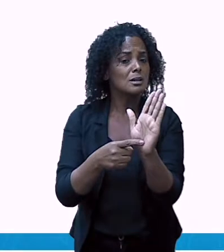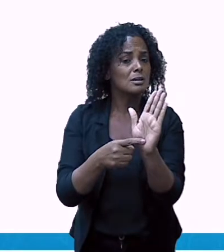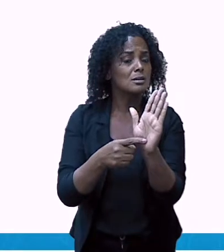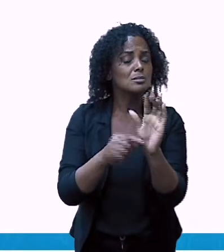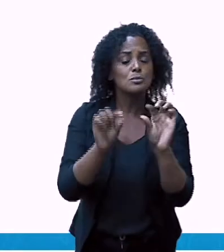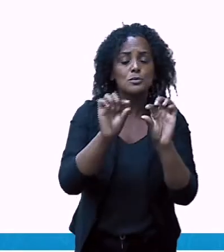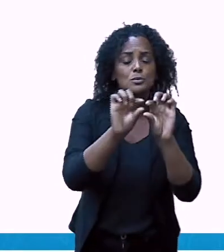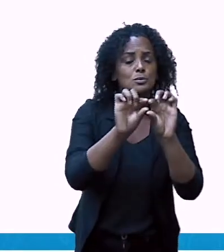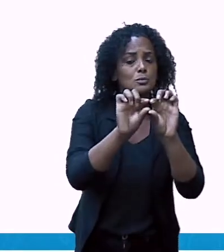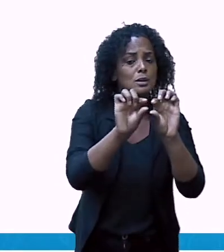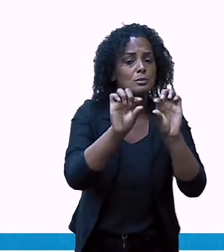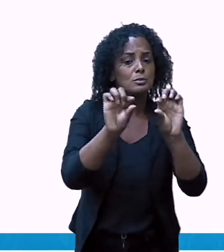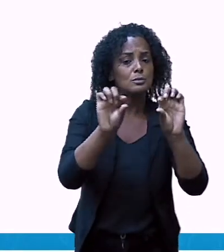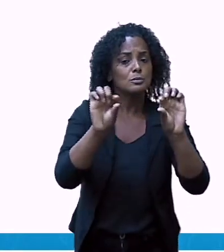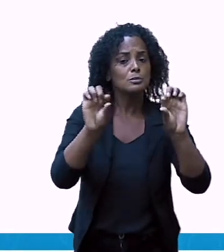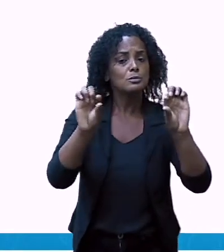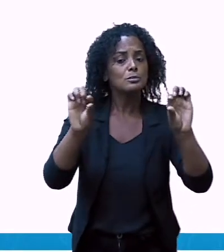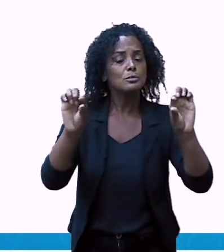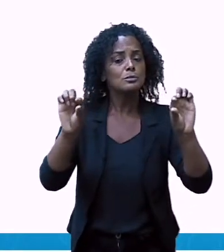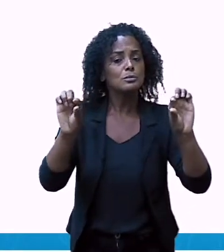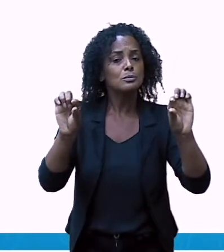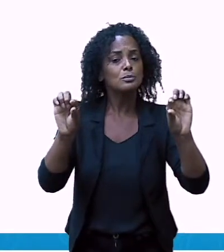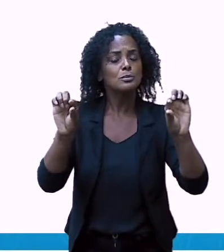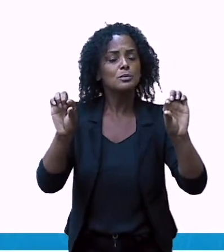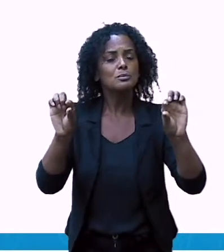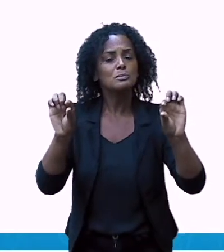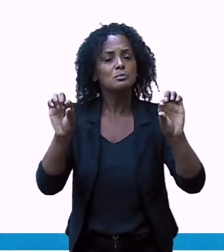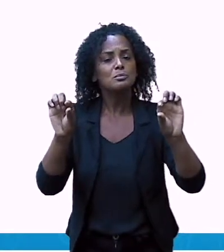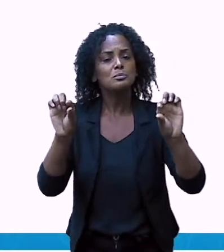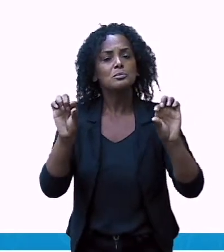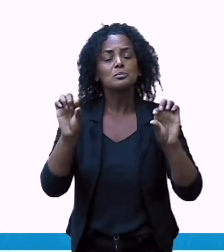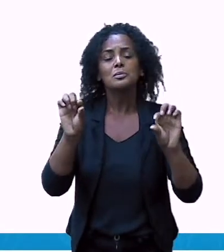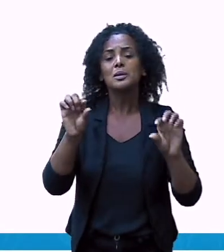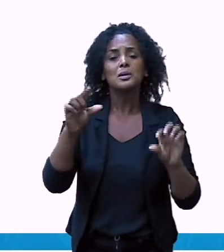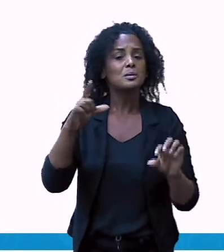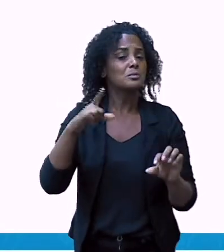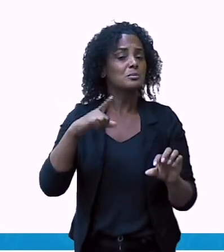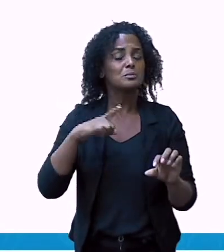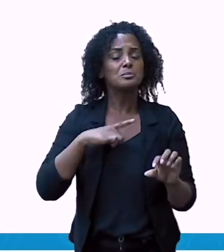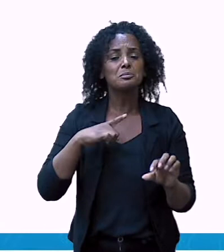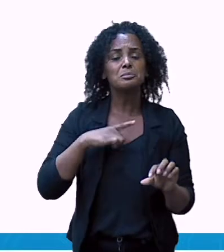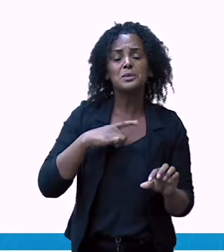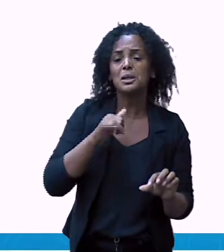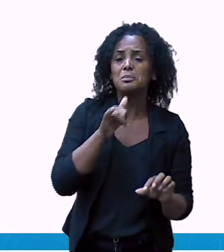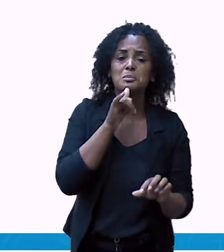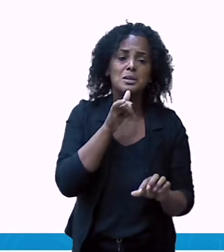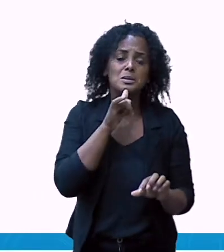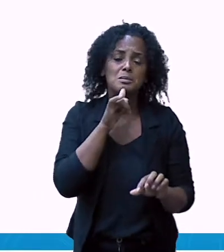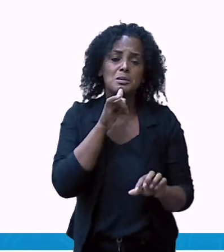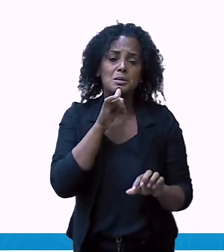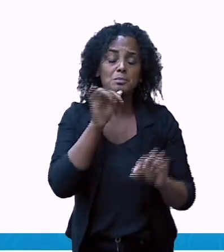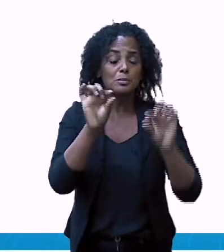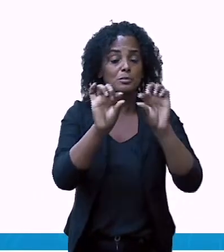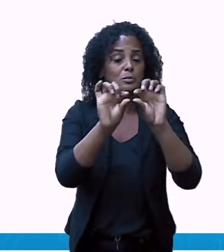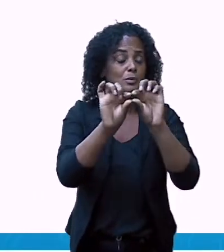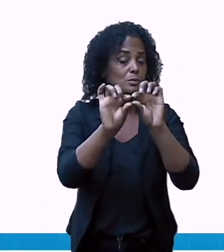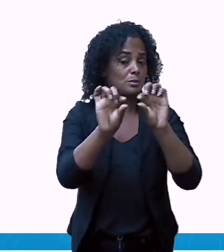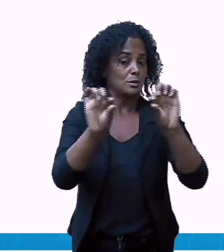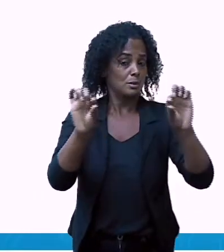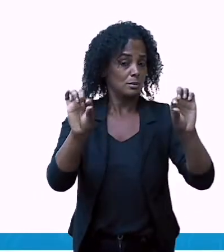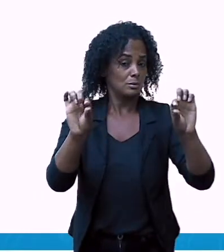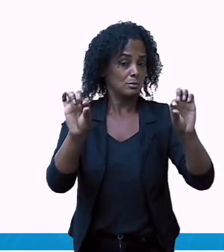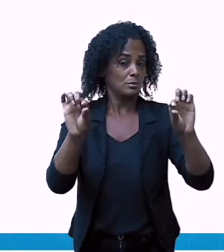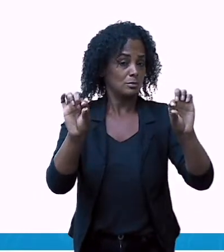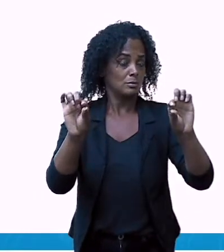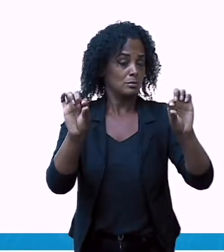na horizontal. Então, normalmente, nós temos o hábito de calcular o C na vertical. Um exemplo,